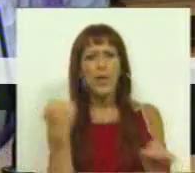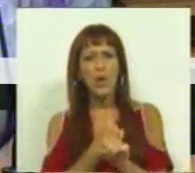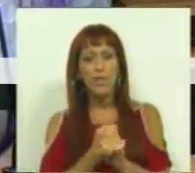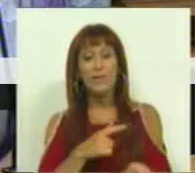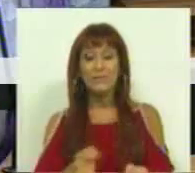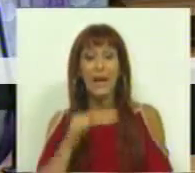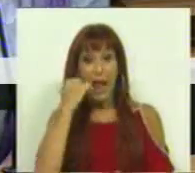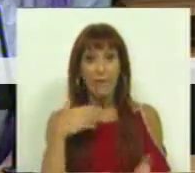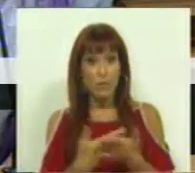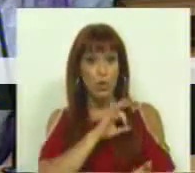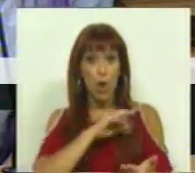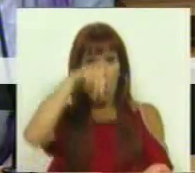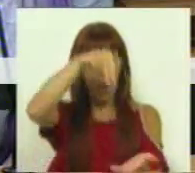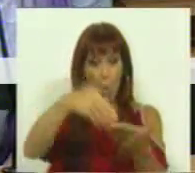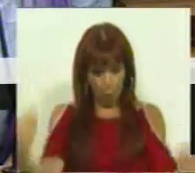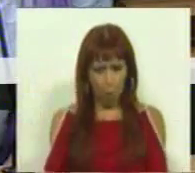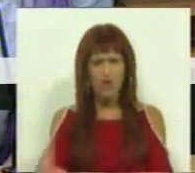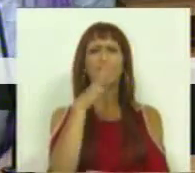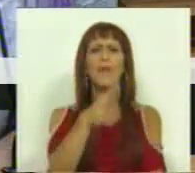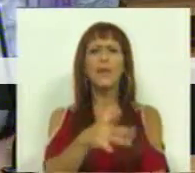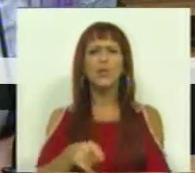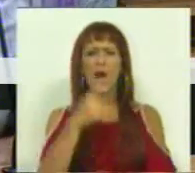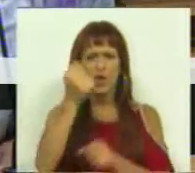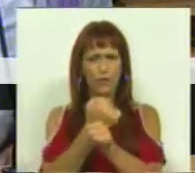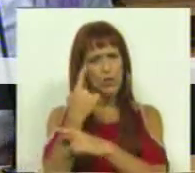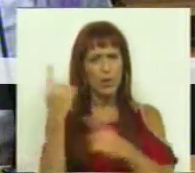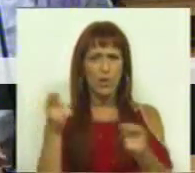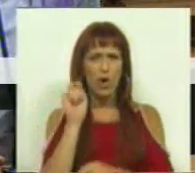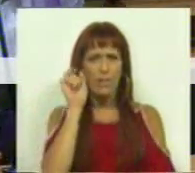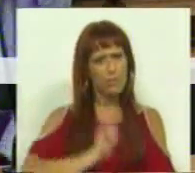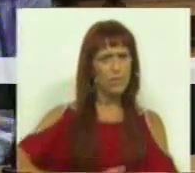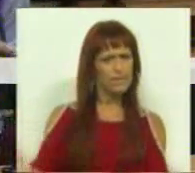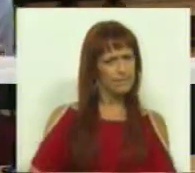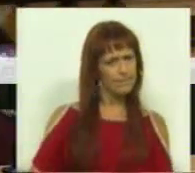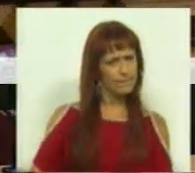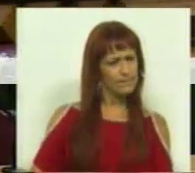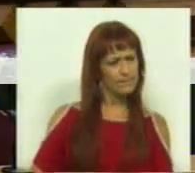agravado que o senhor aqui veio hoje anunciar aos funcionários e às funcionárias públicas.